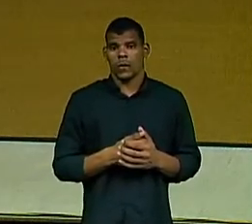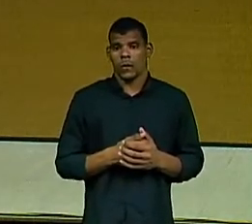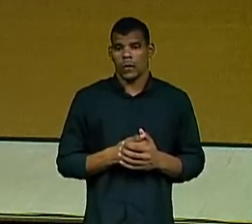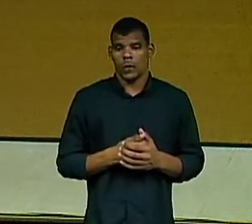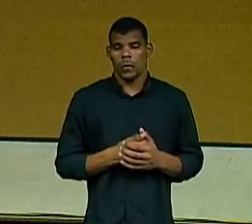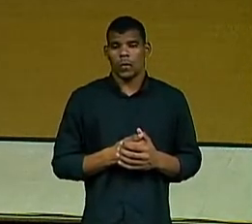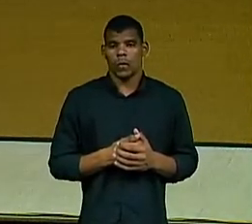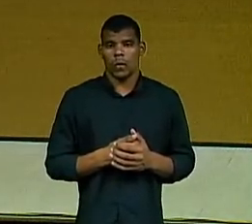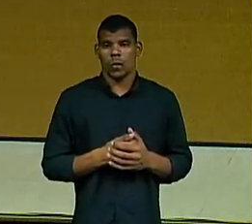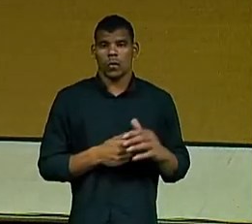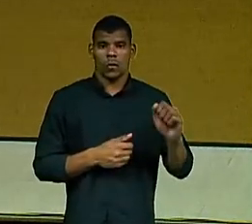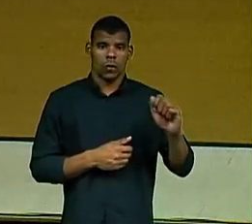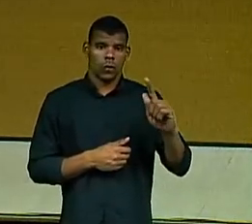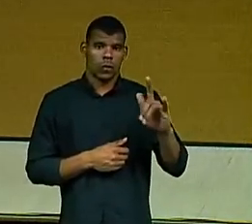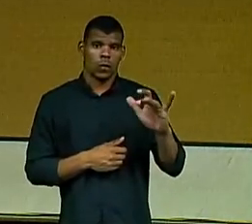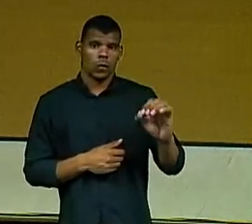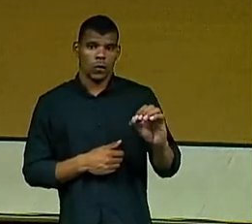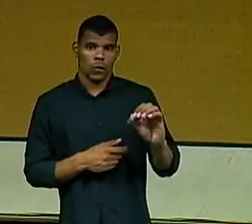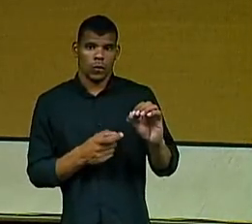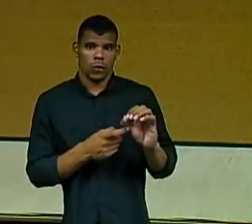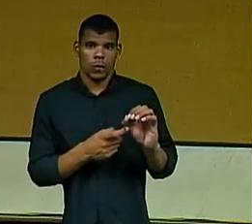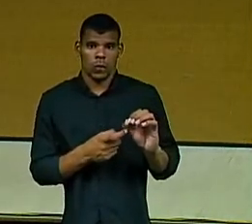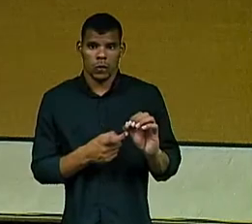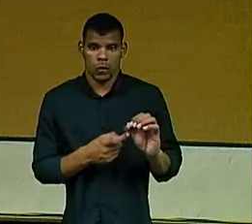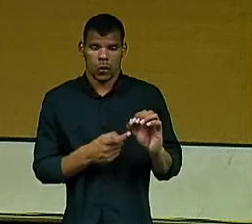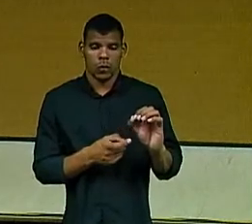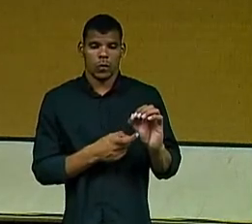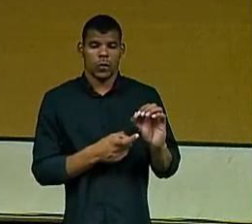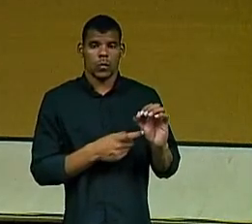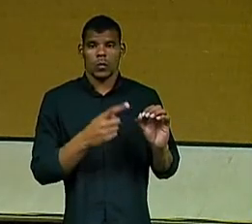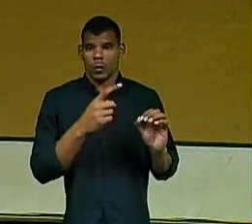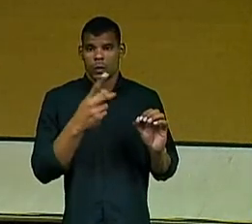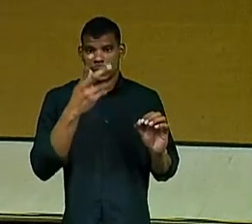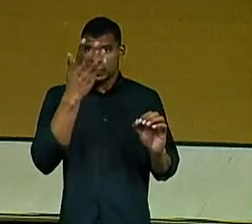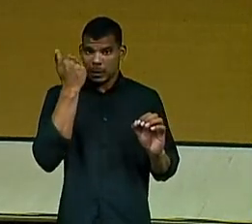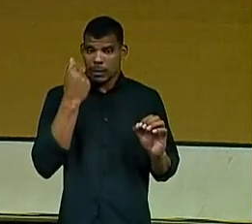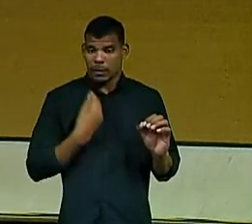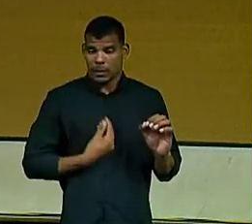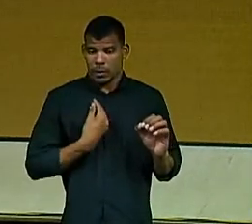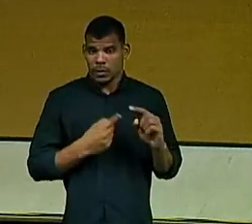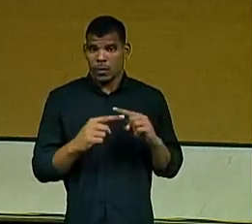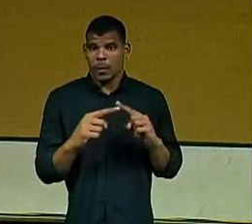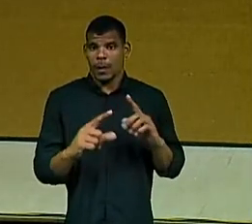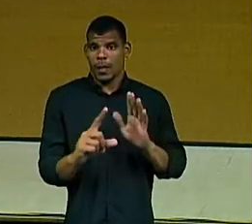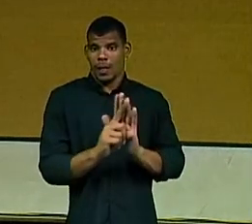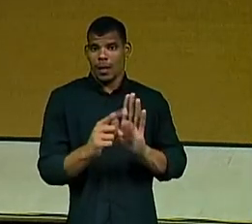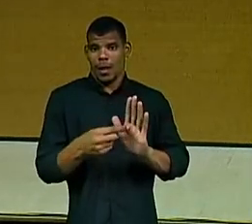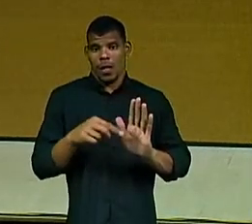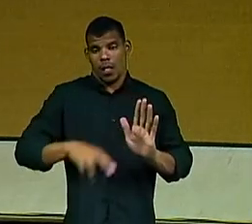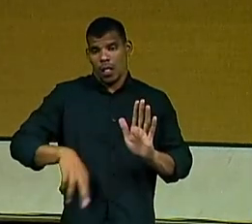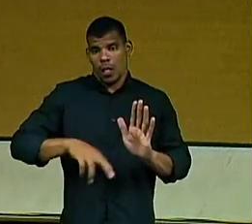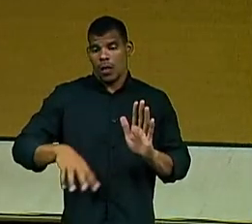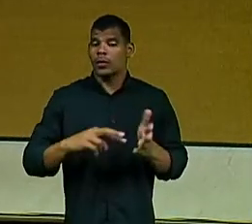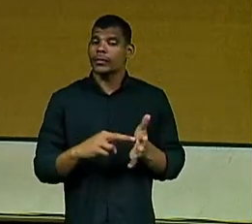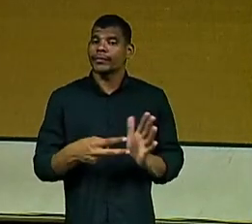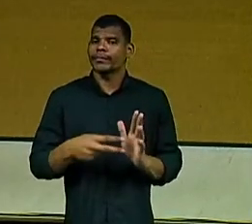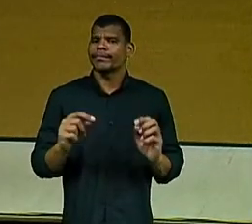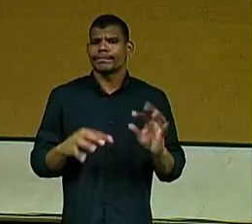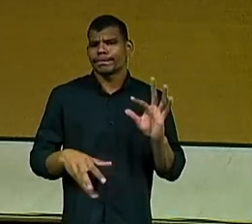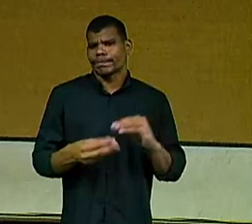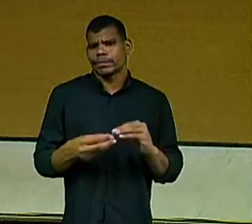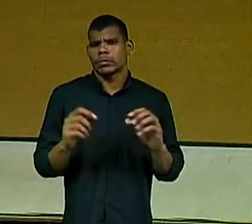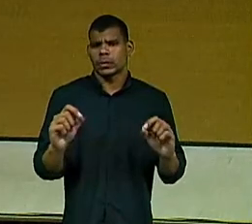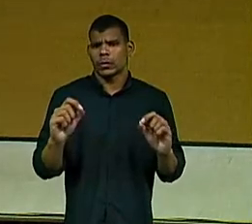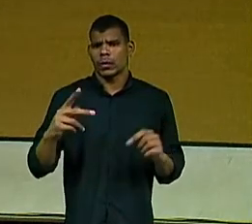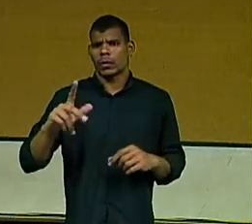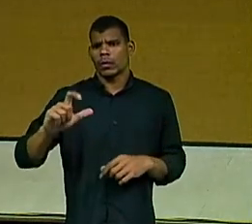existia Mas era legal por Lava esse Plano Cruzado tá o fato gente é que o Plano Cruzado